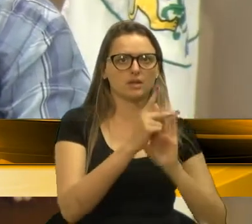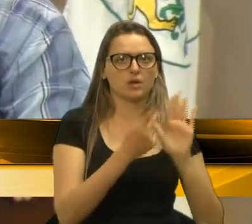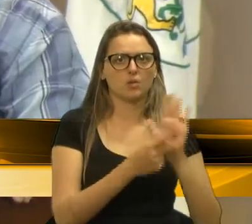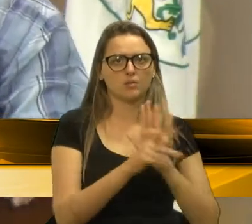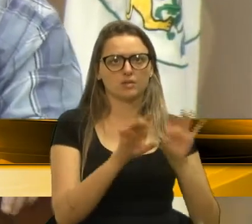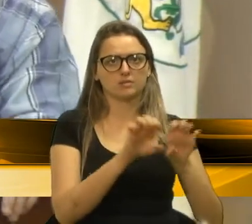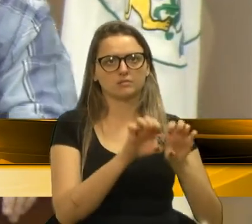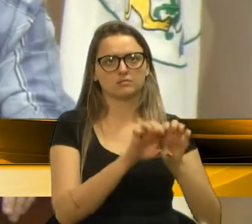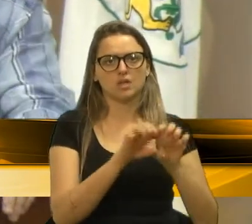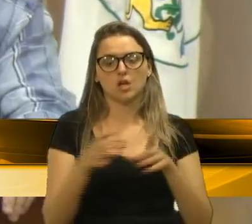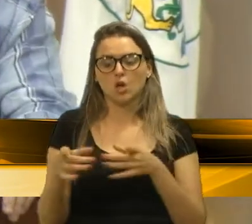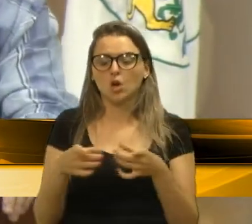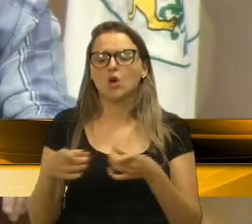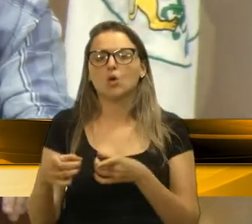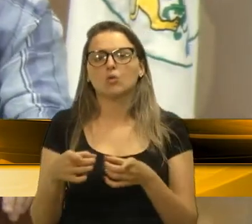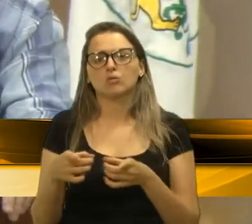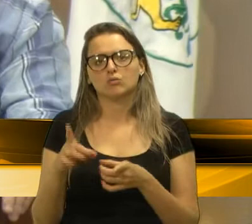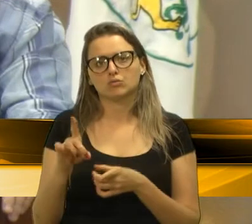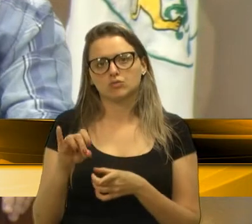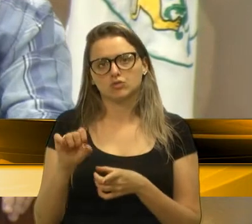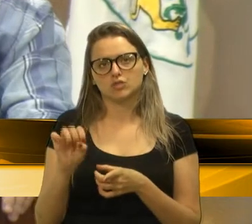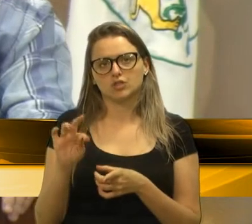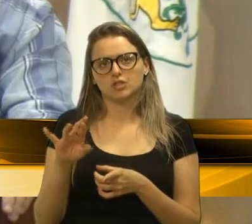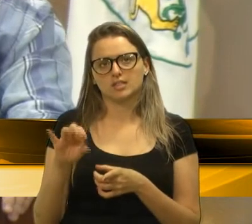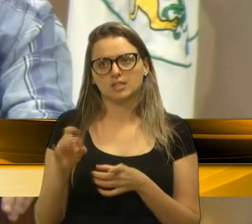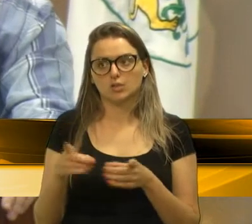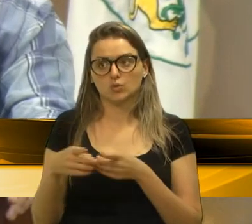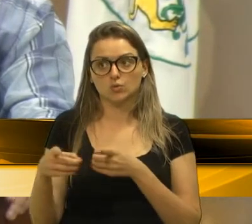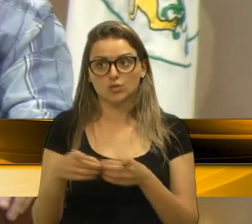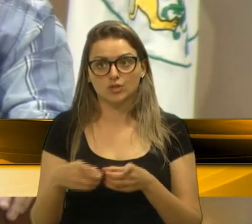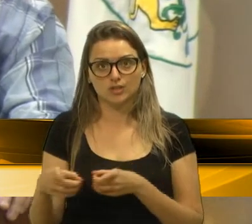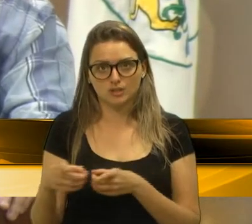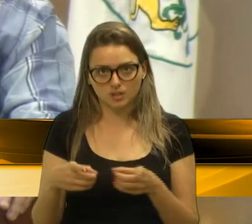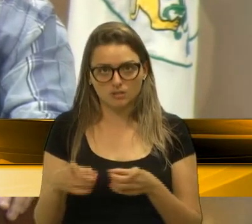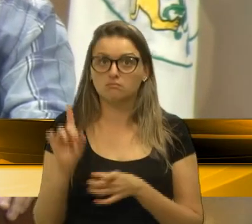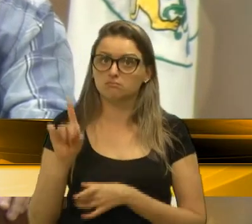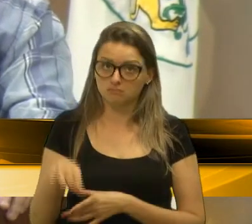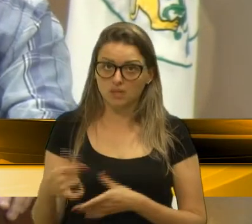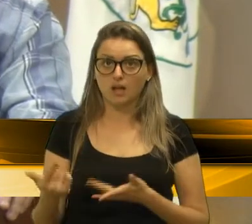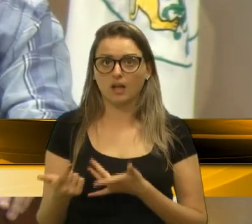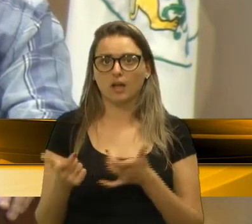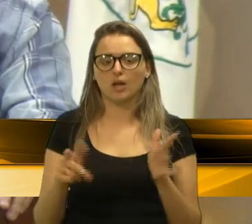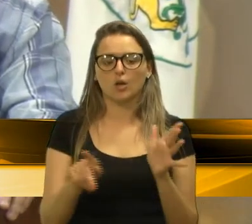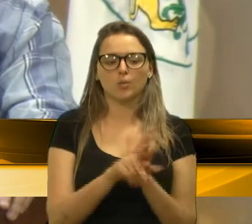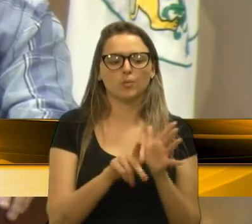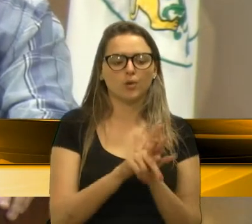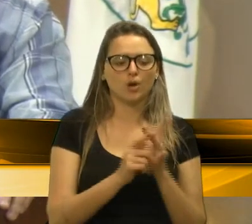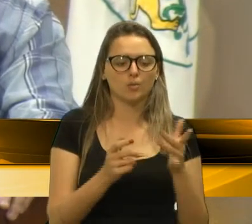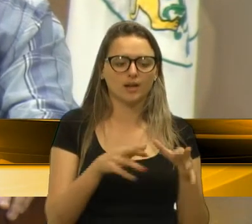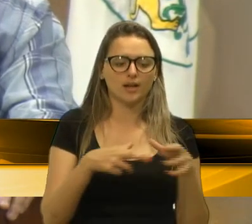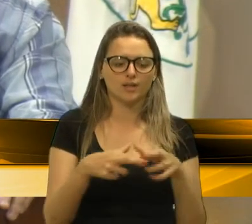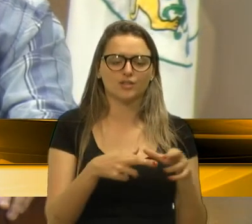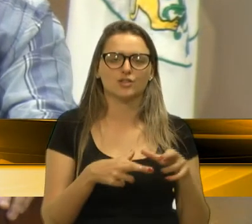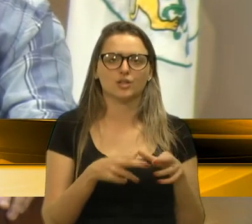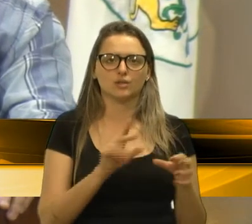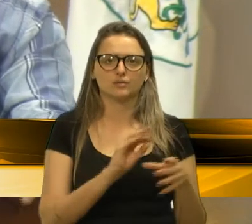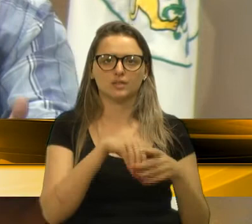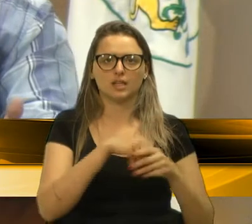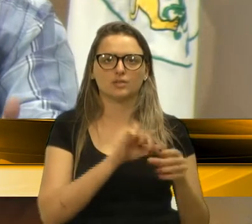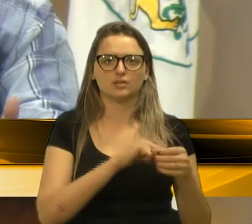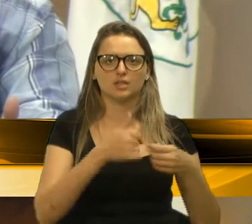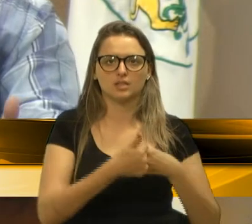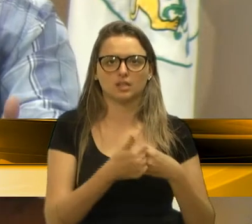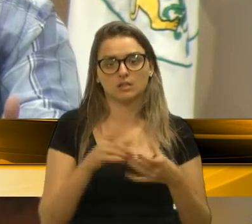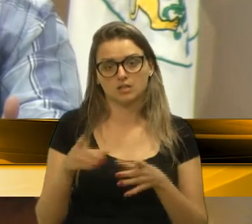distrito a distrito vereador aguilar constitui um bolsa urbano do